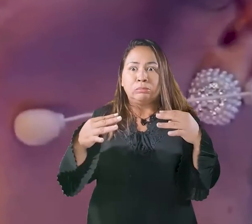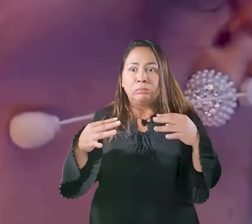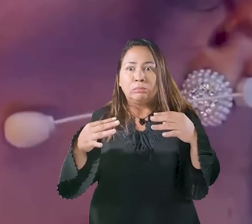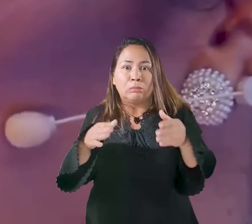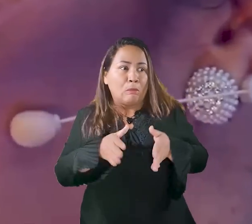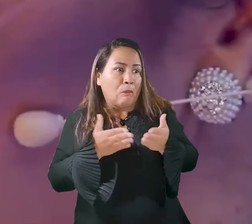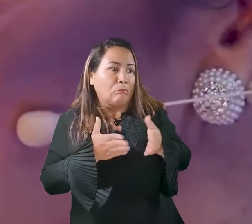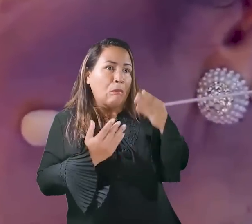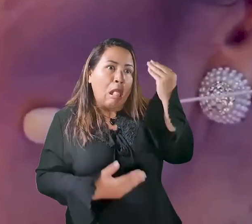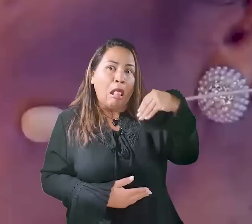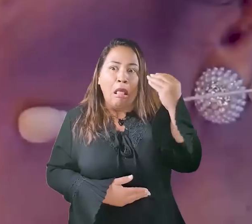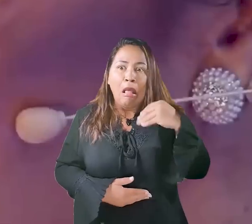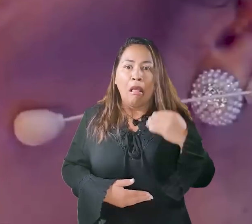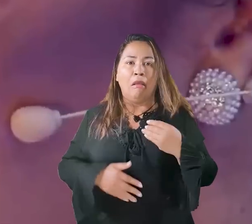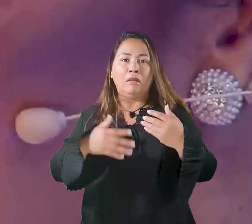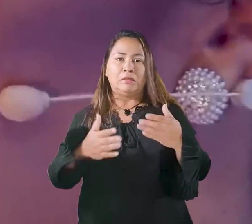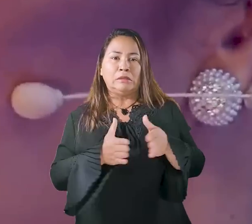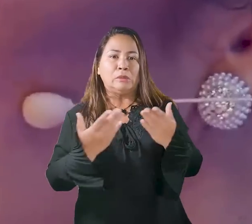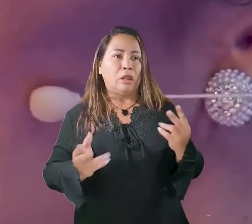valer nada.